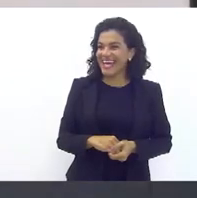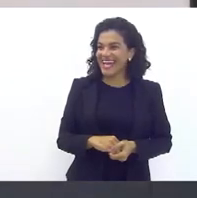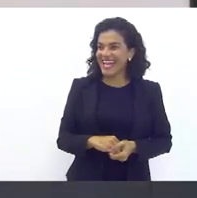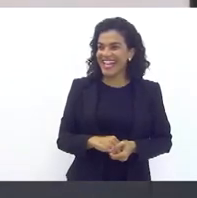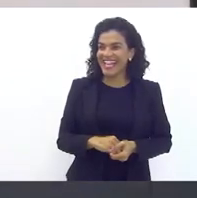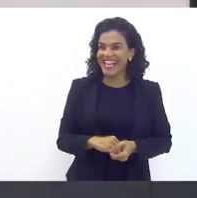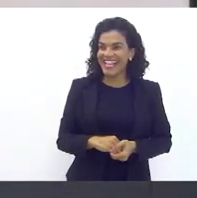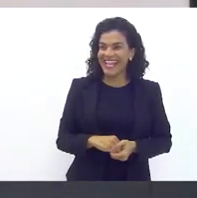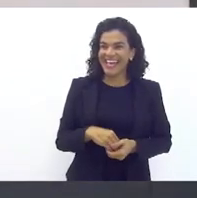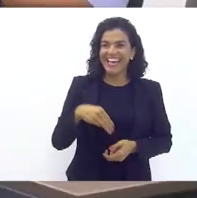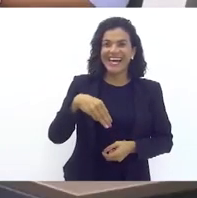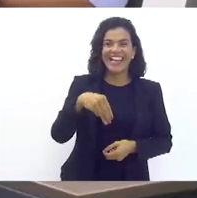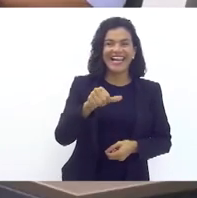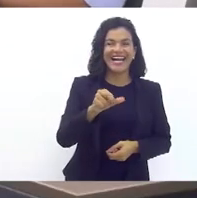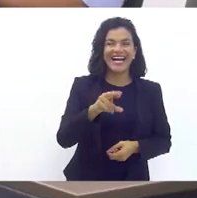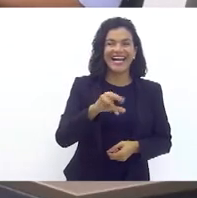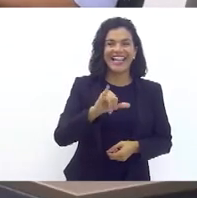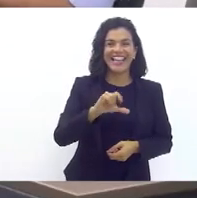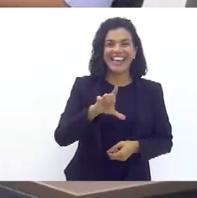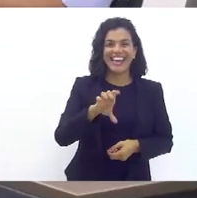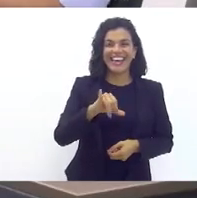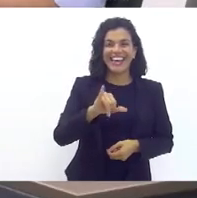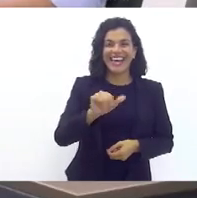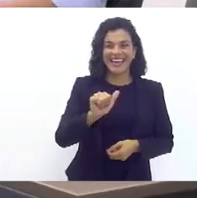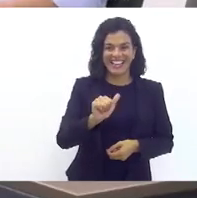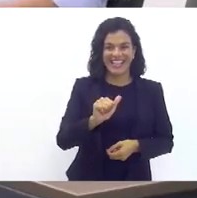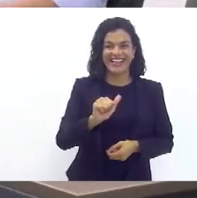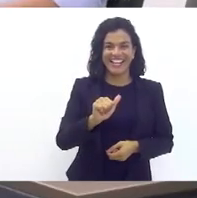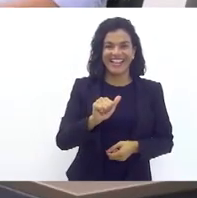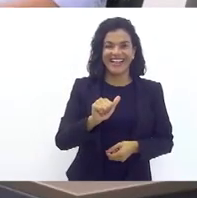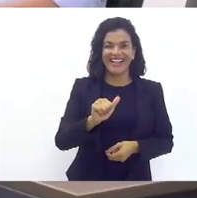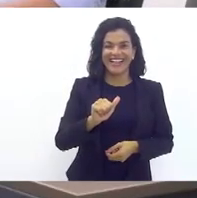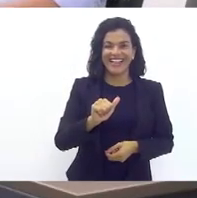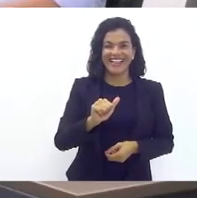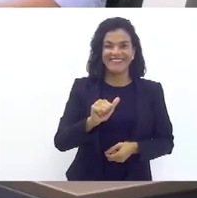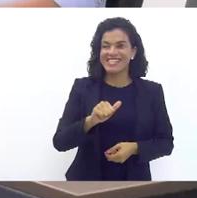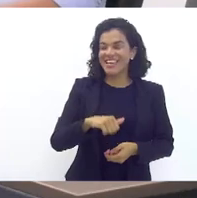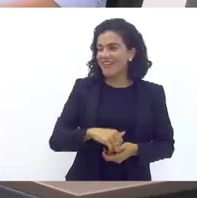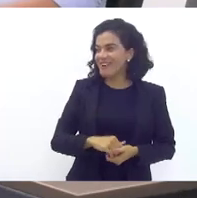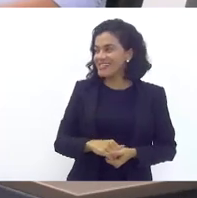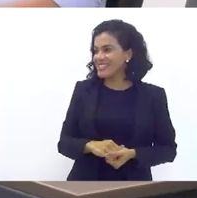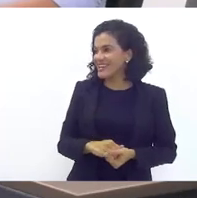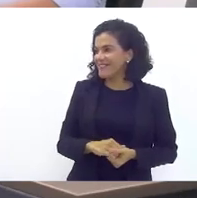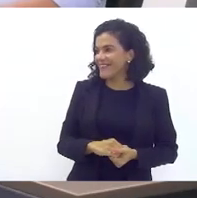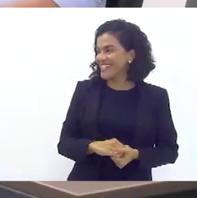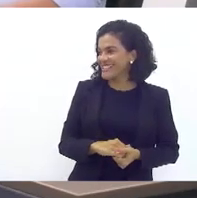Marileia, 3 minutos.